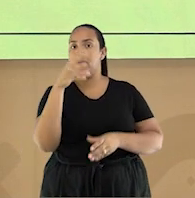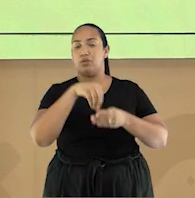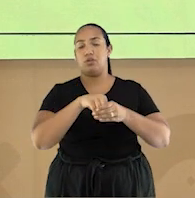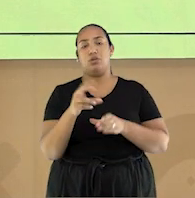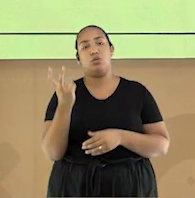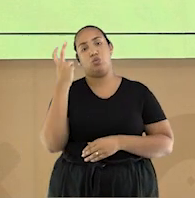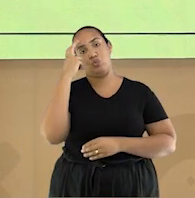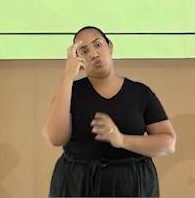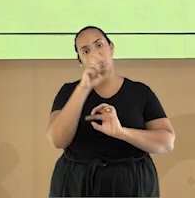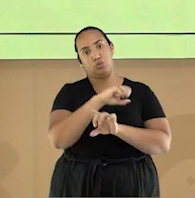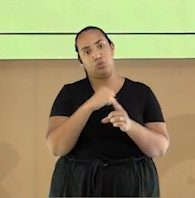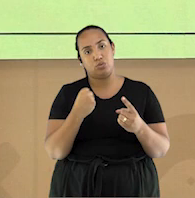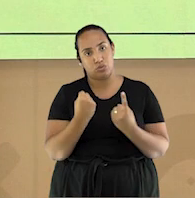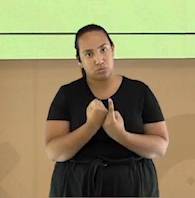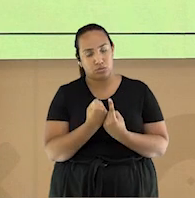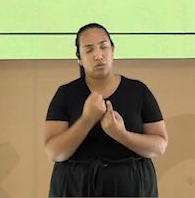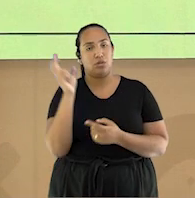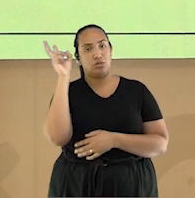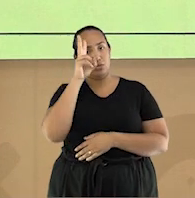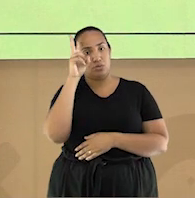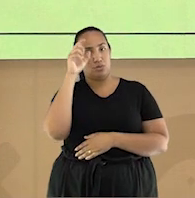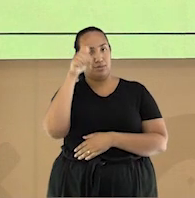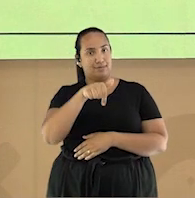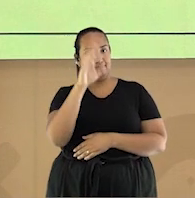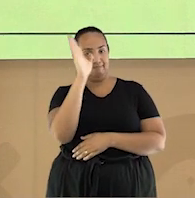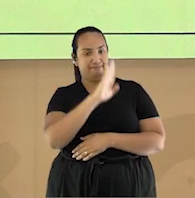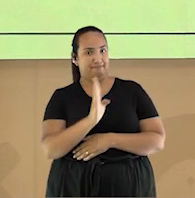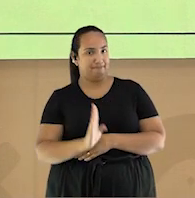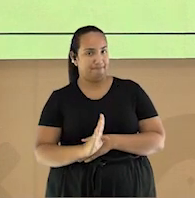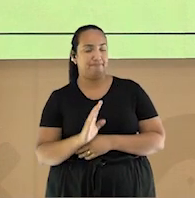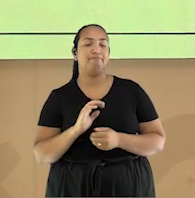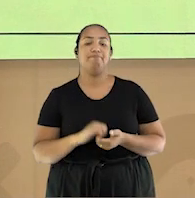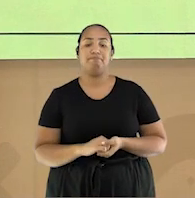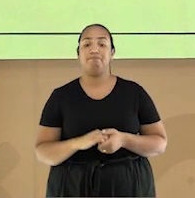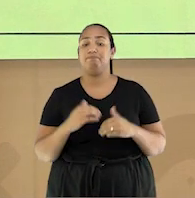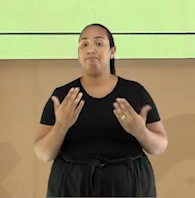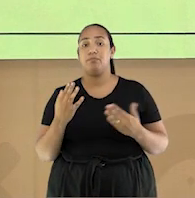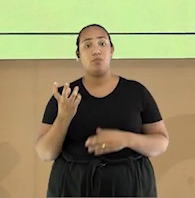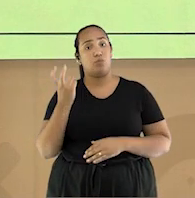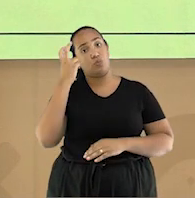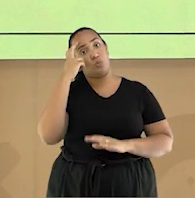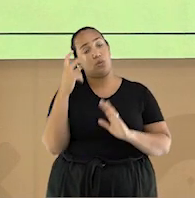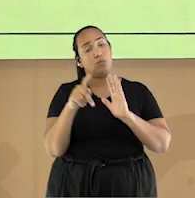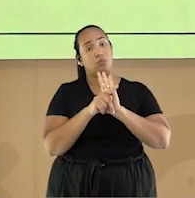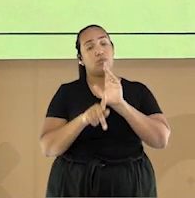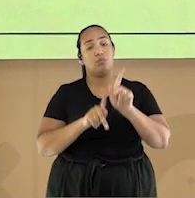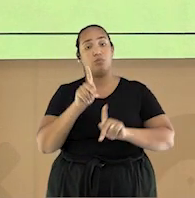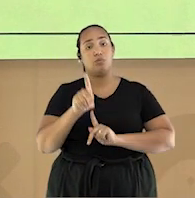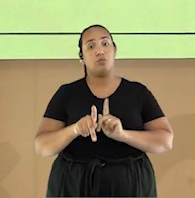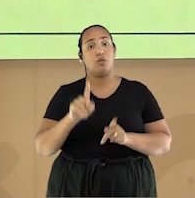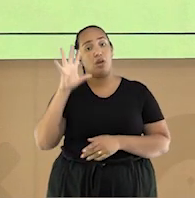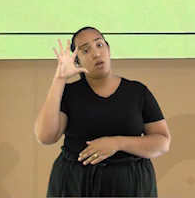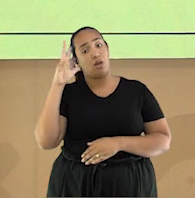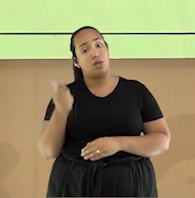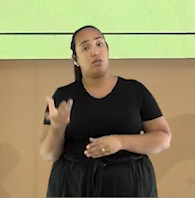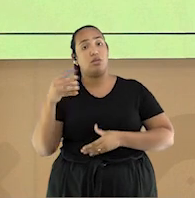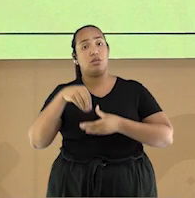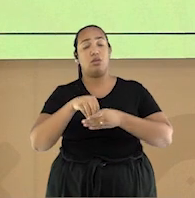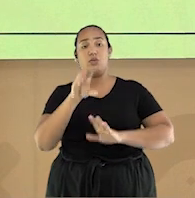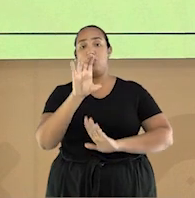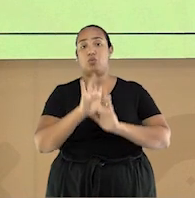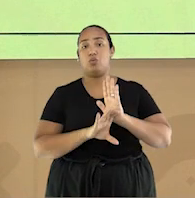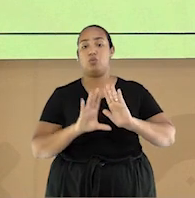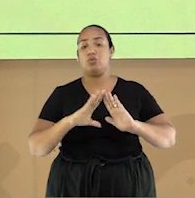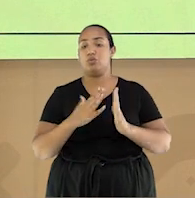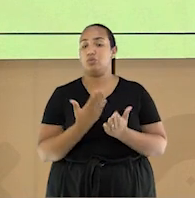social, histórica e cultural de nosso país. Então, a cultura afro-brasileira faz parte do currículo escolar em todo o